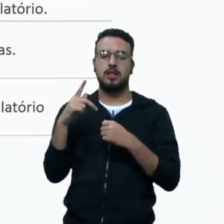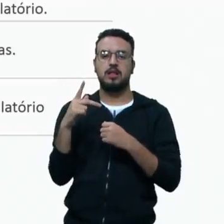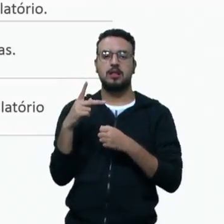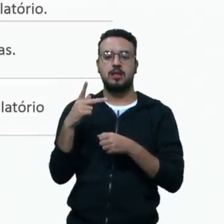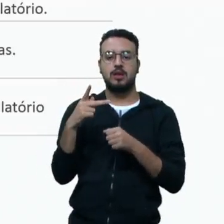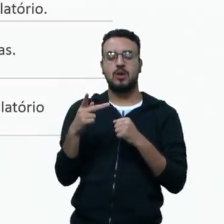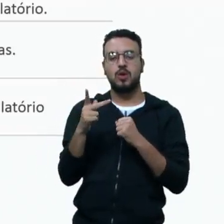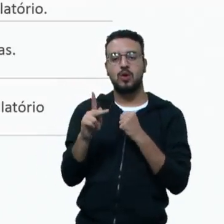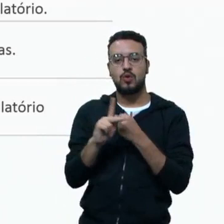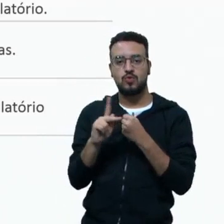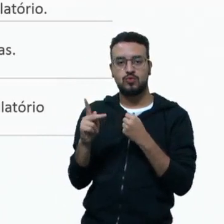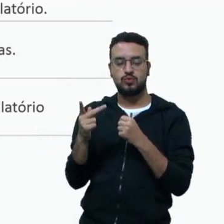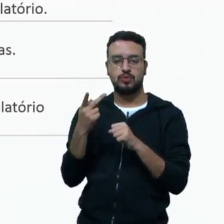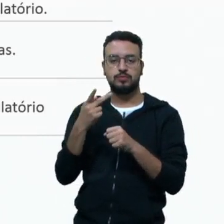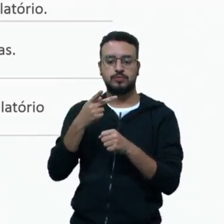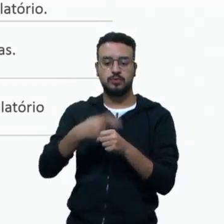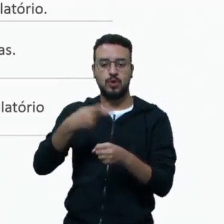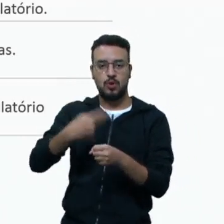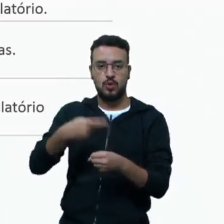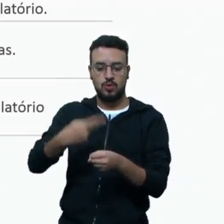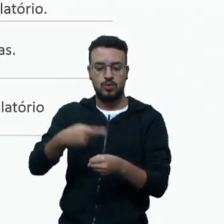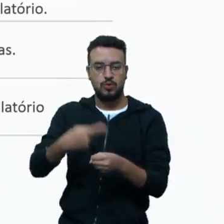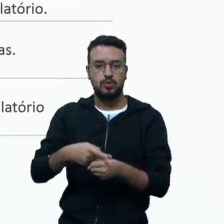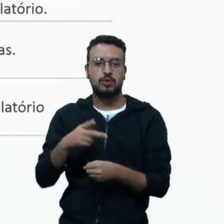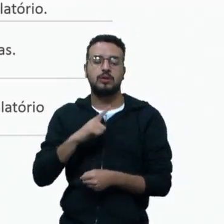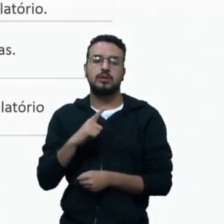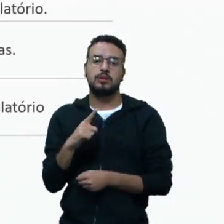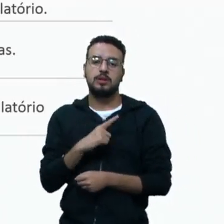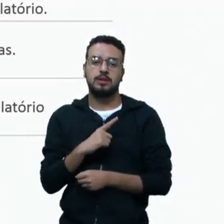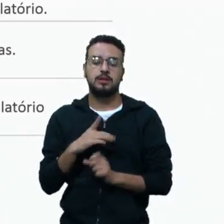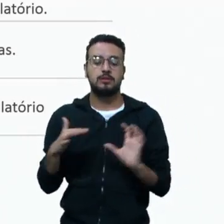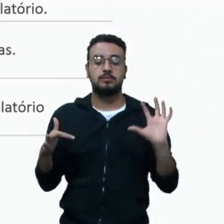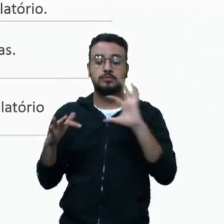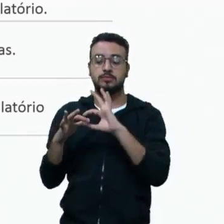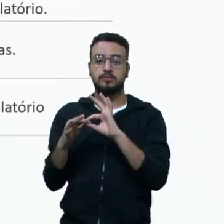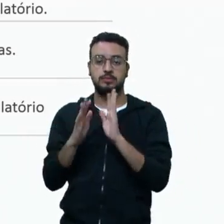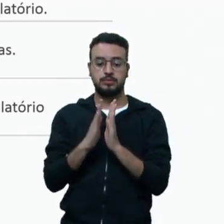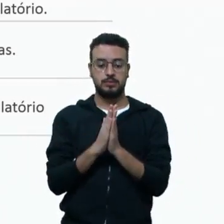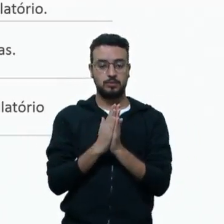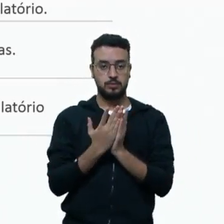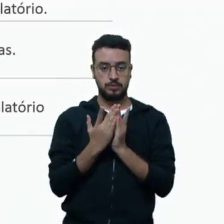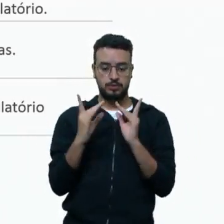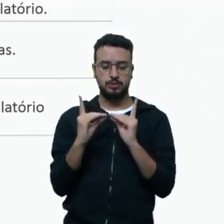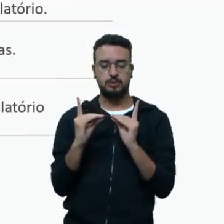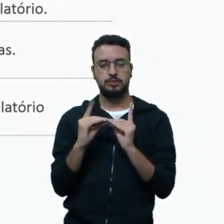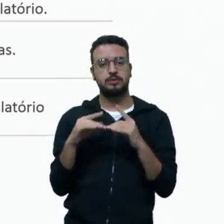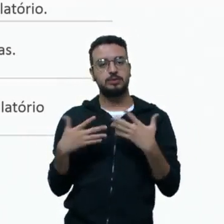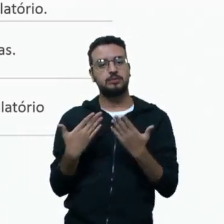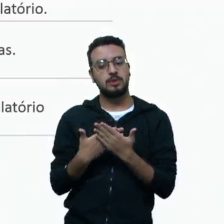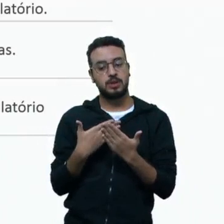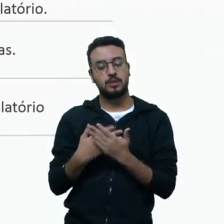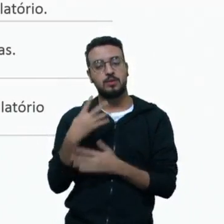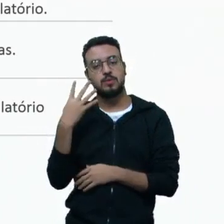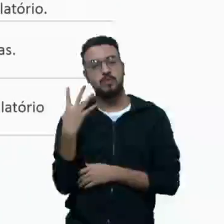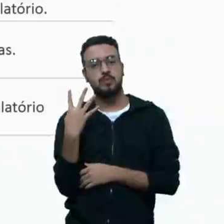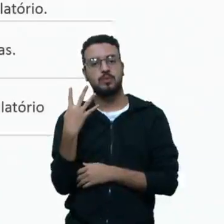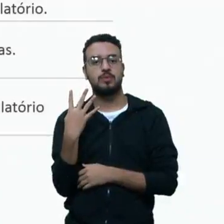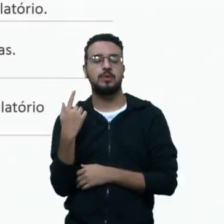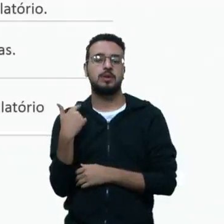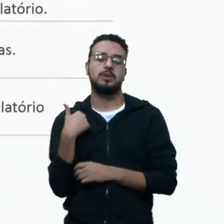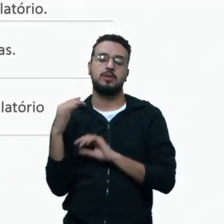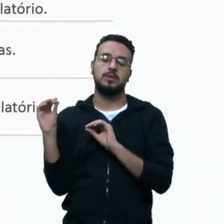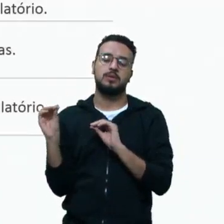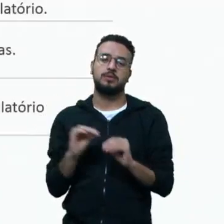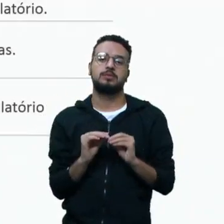as teleaulas com uma referência ao livro didático. Então, se nós estamos na teleaula 4, eu trago para